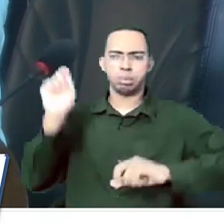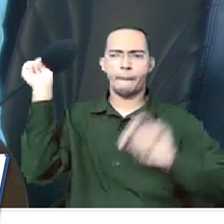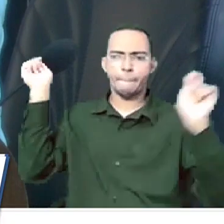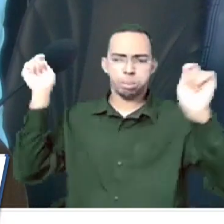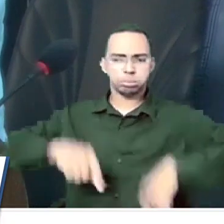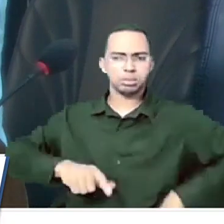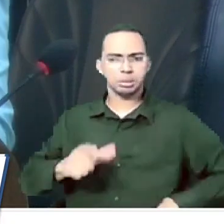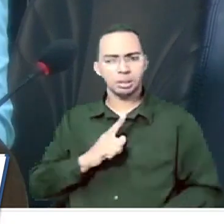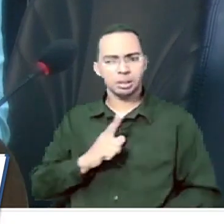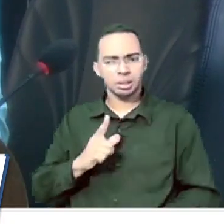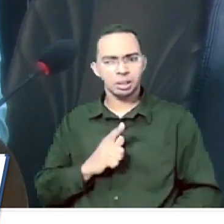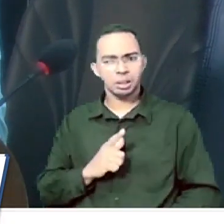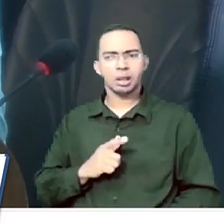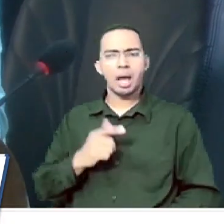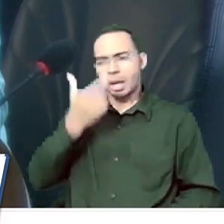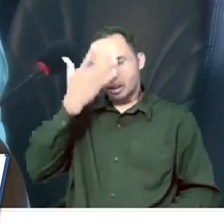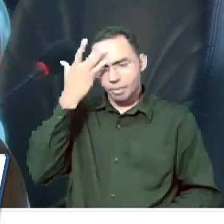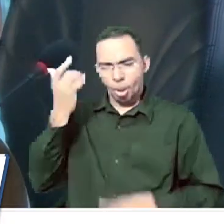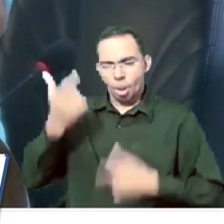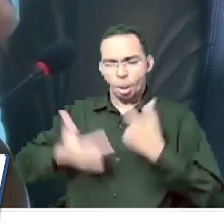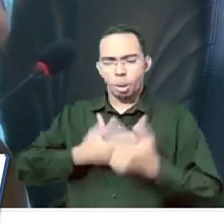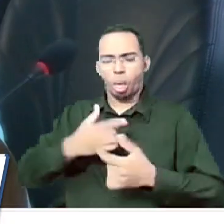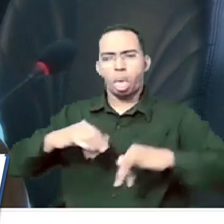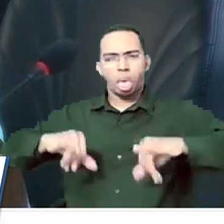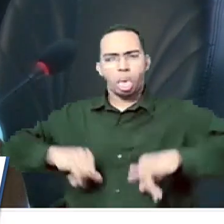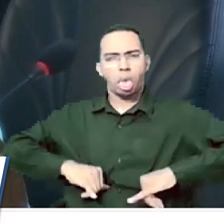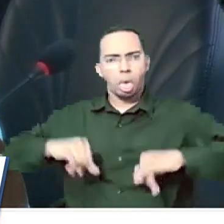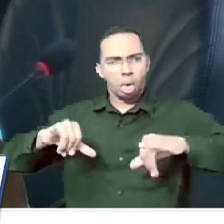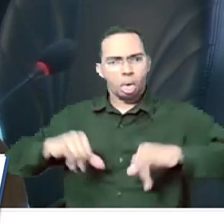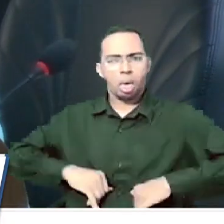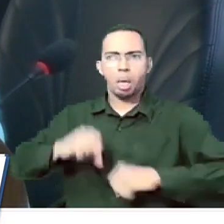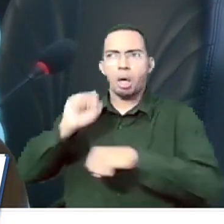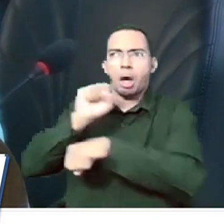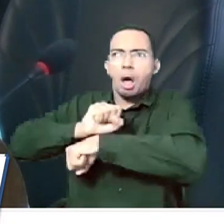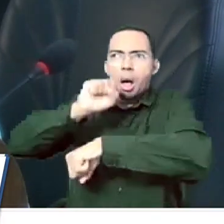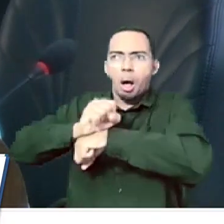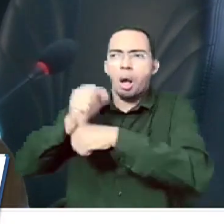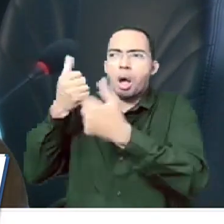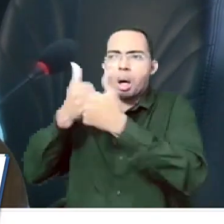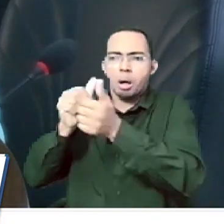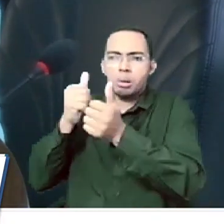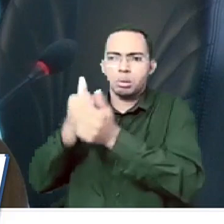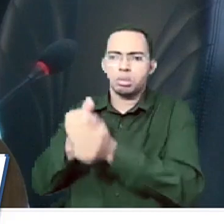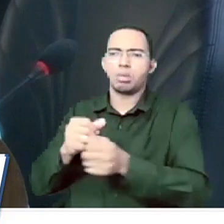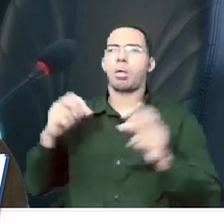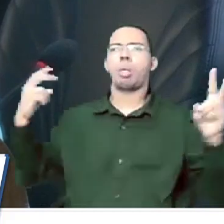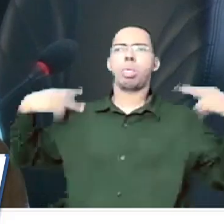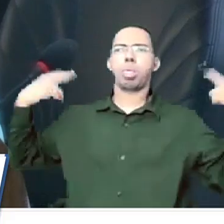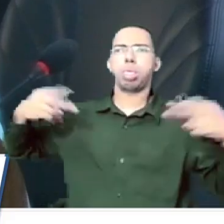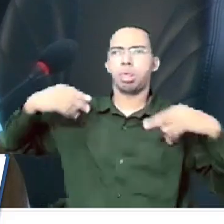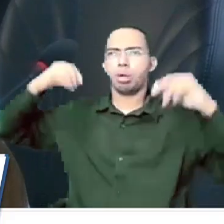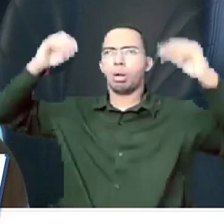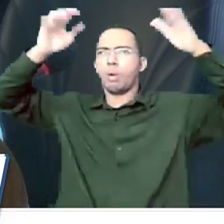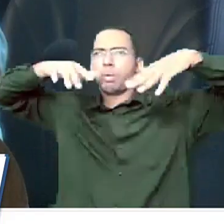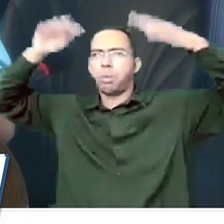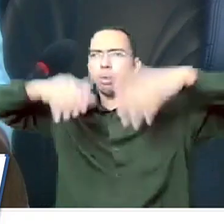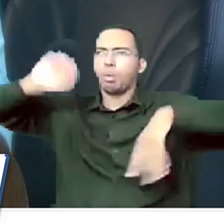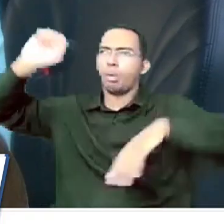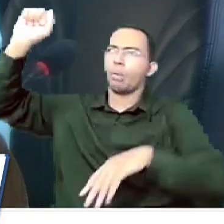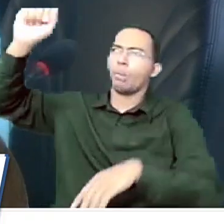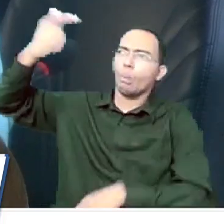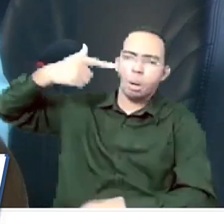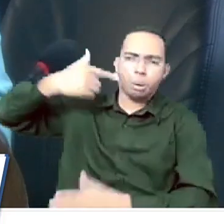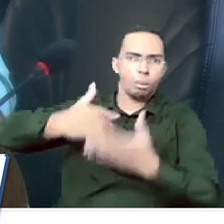os trabalhadores sofrem para aguardar, ou seja, no vento, na chuva, no sol, qualquer tipo